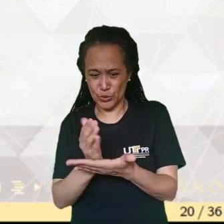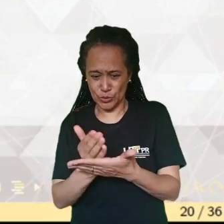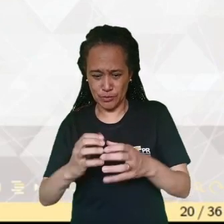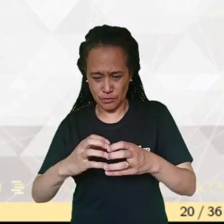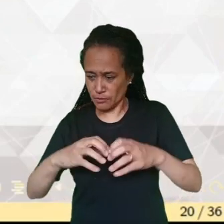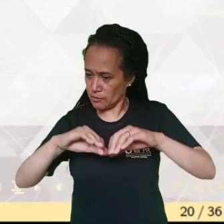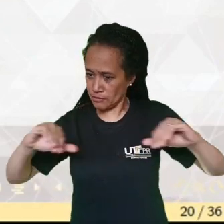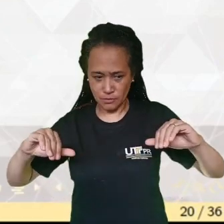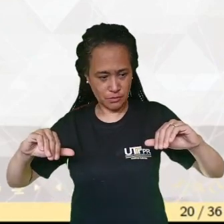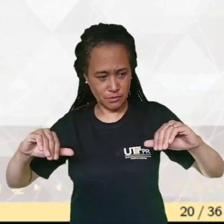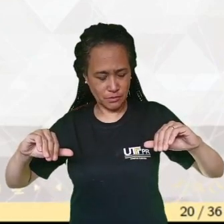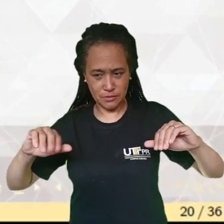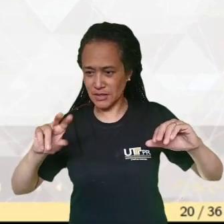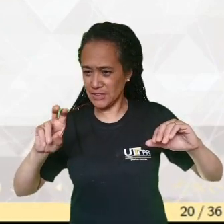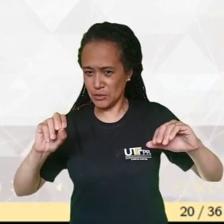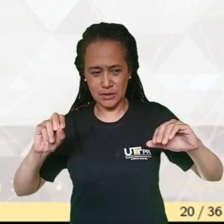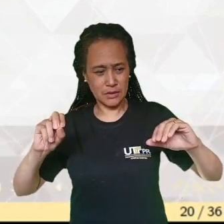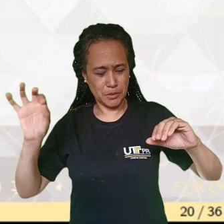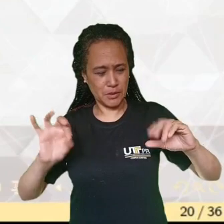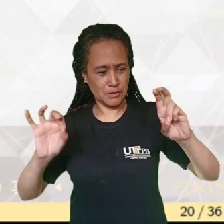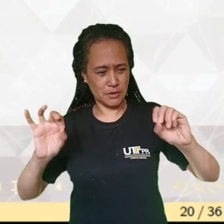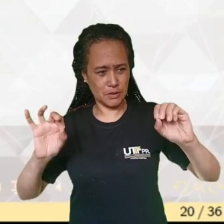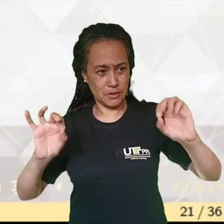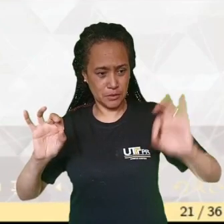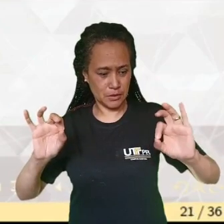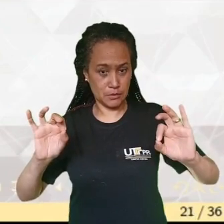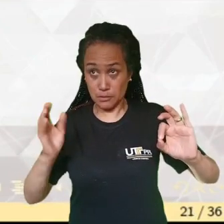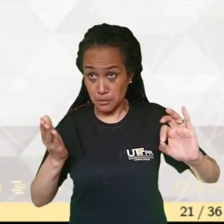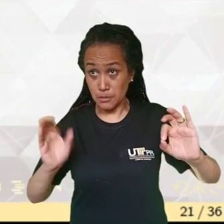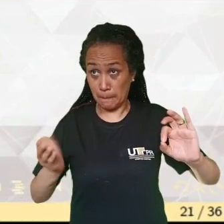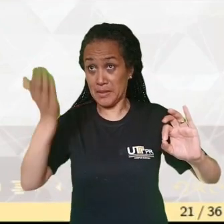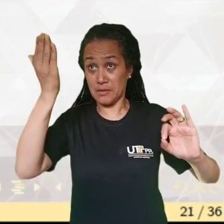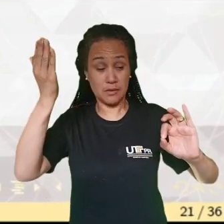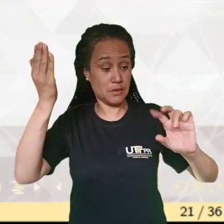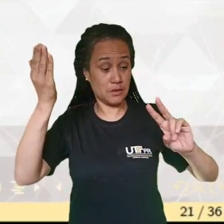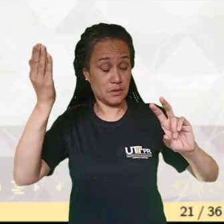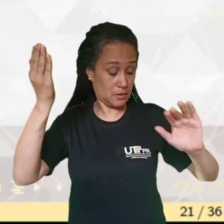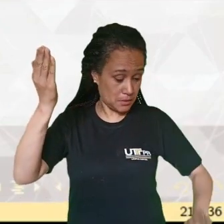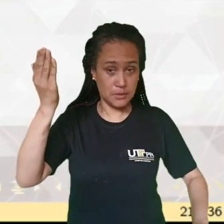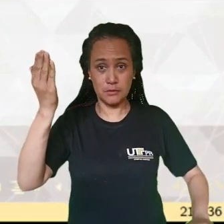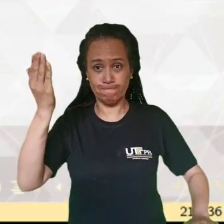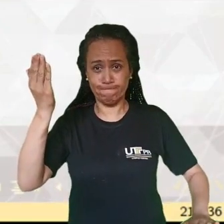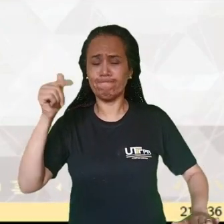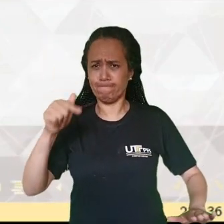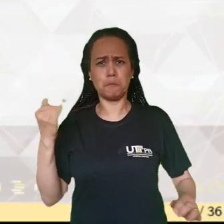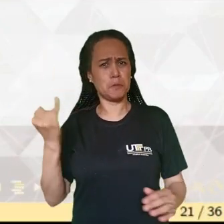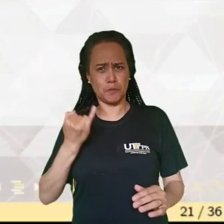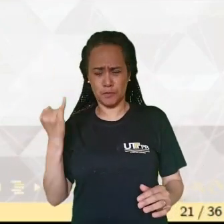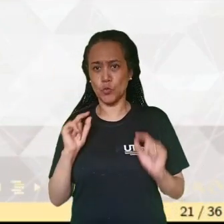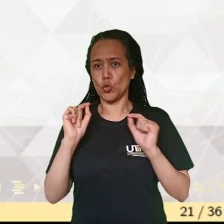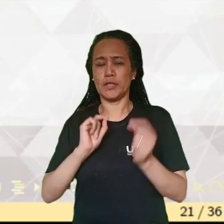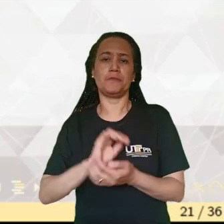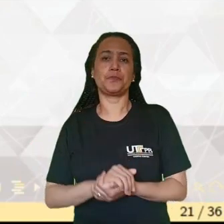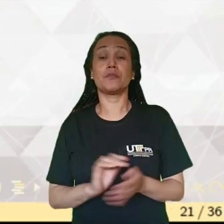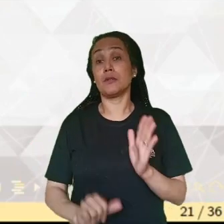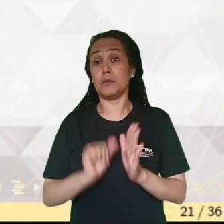cima e 50% para baixo. Então, aqui tem um detalhe importante que é o seguinte. O primeiro passo é colocar os seus